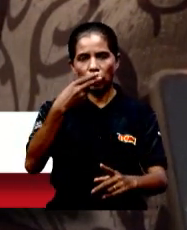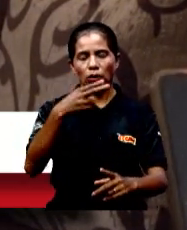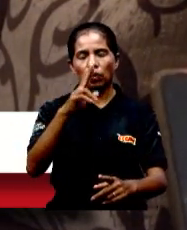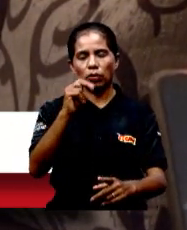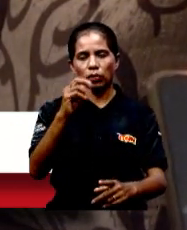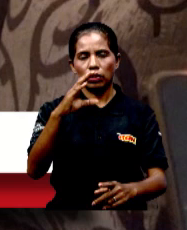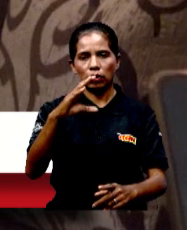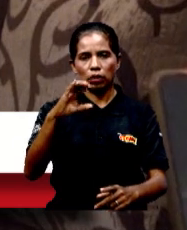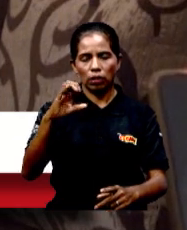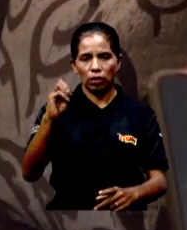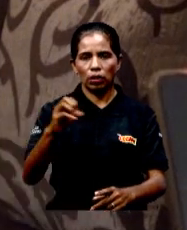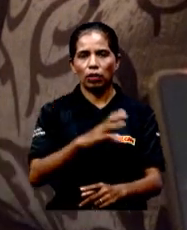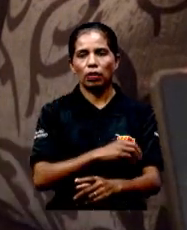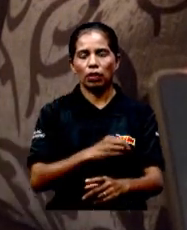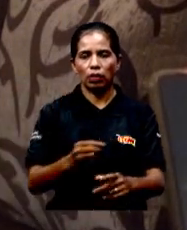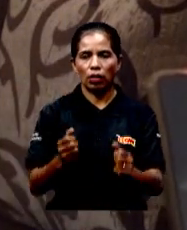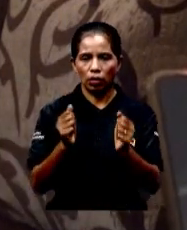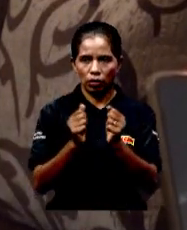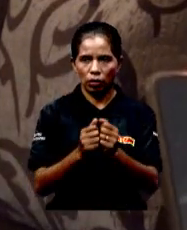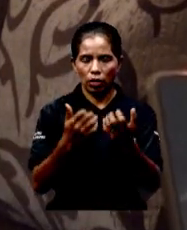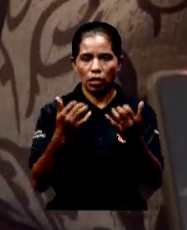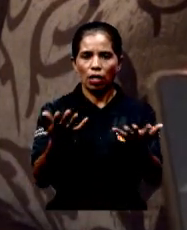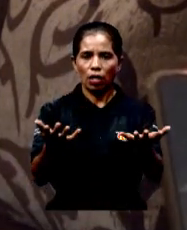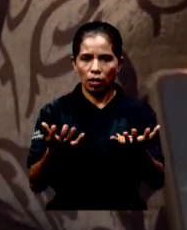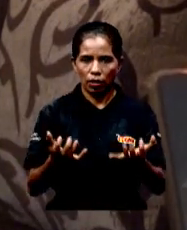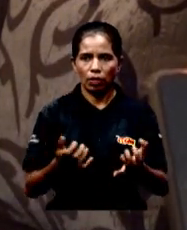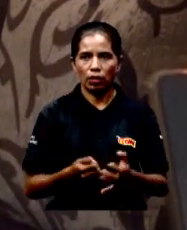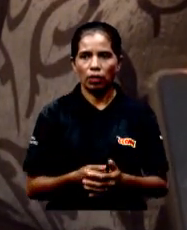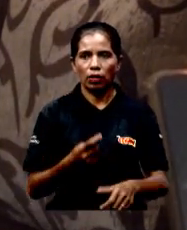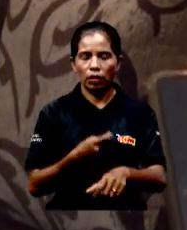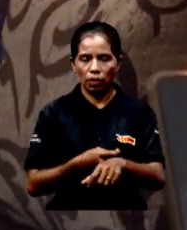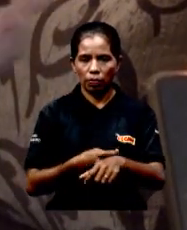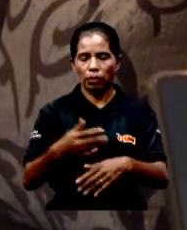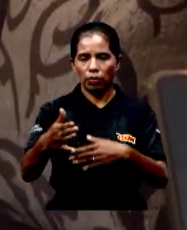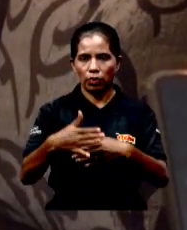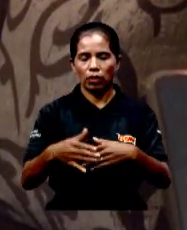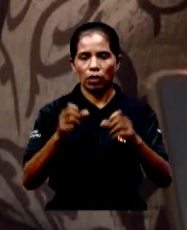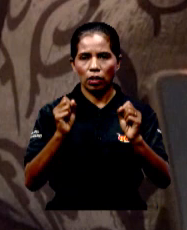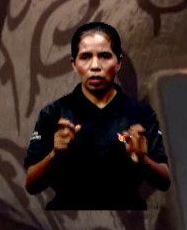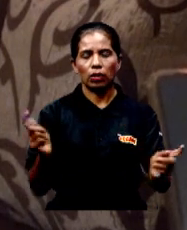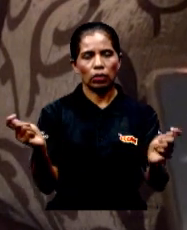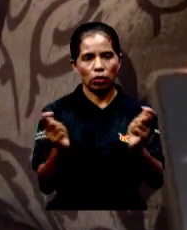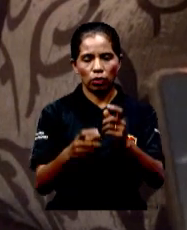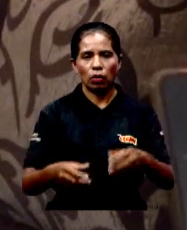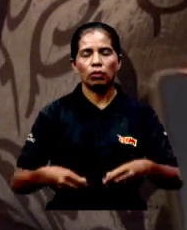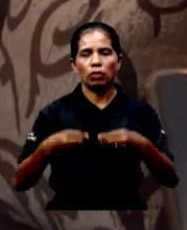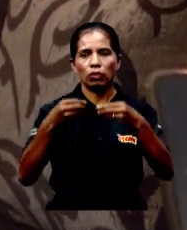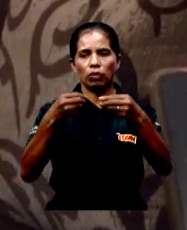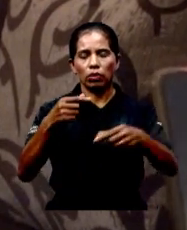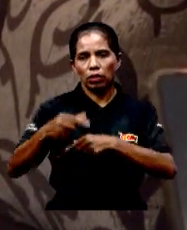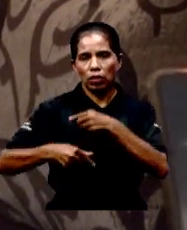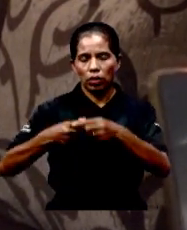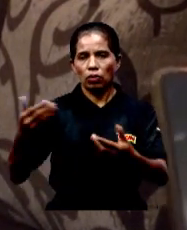ex primeiro-ministro Hun Sen, tanto a cara que tempo torna a tu transfere poder neba geração